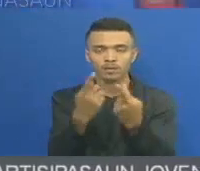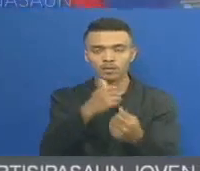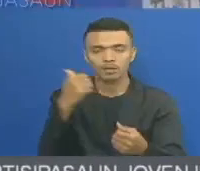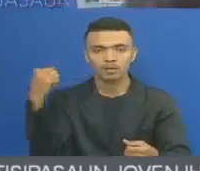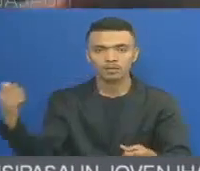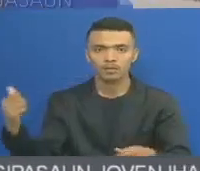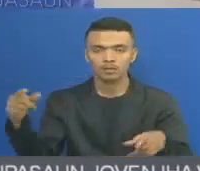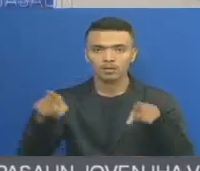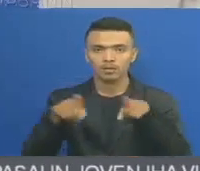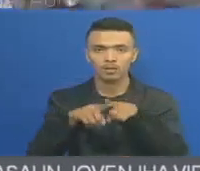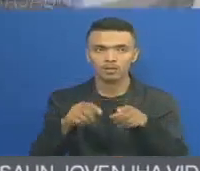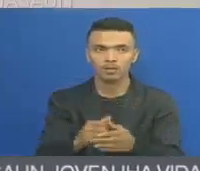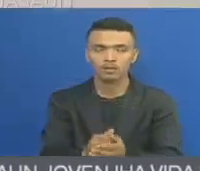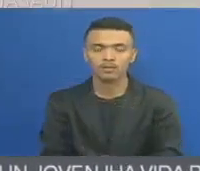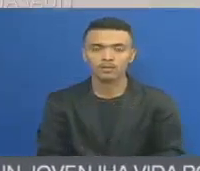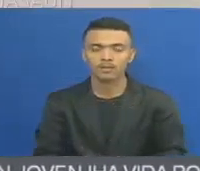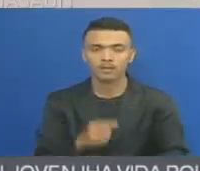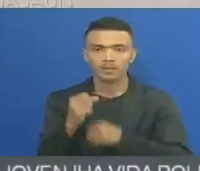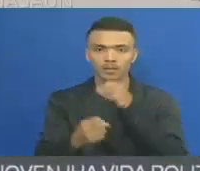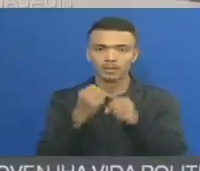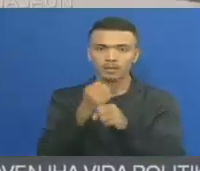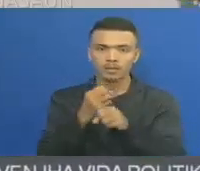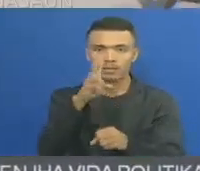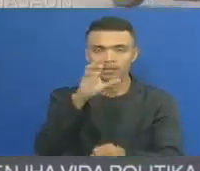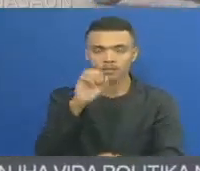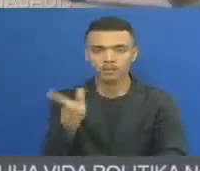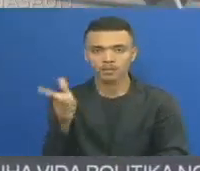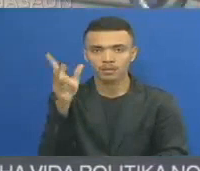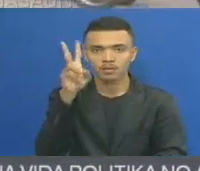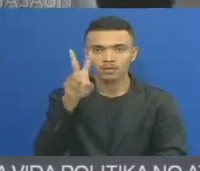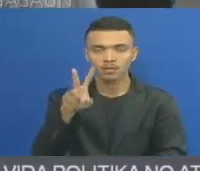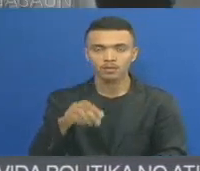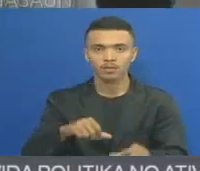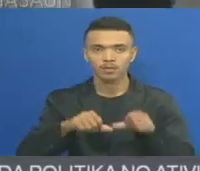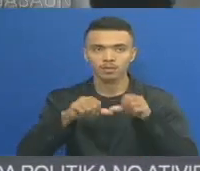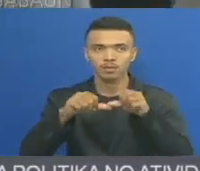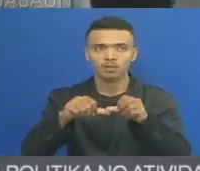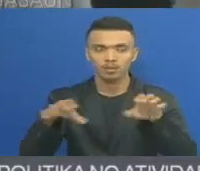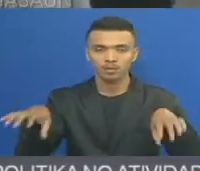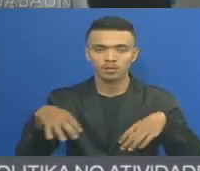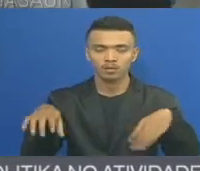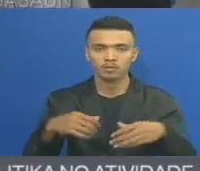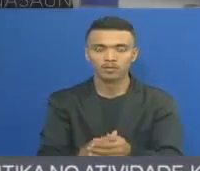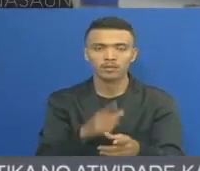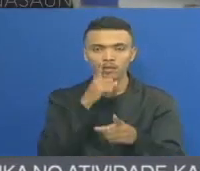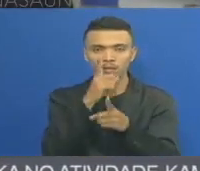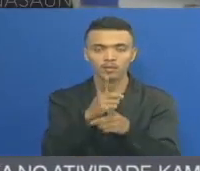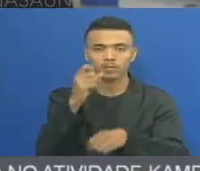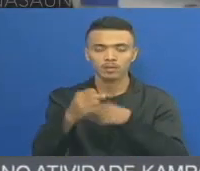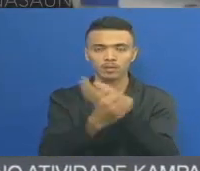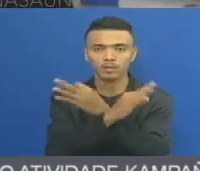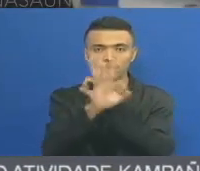Limitada, hanesan subcontrator e atina rihundrua rua. Hodi continua projeto NEE. Lalos ne otiteo ne tina kotikba, mas